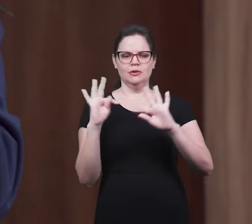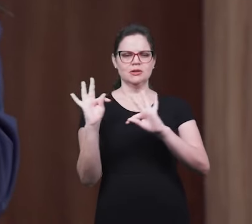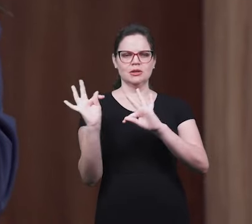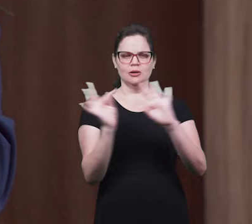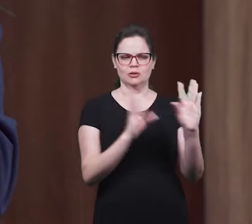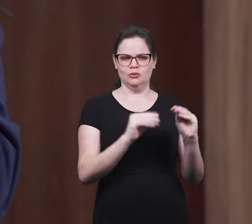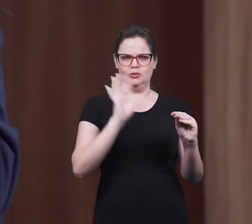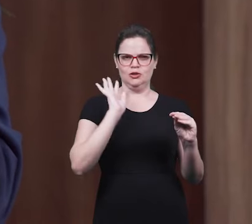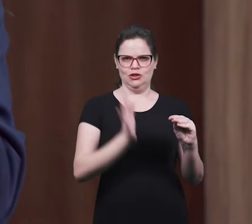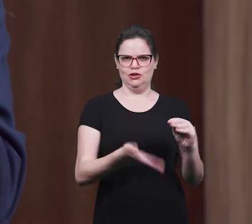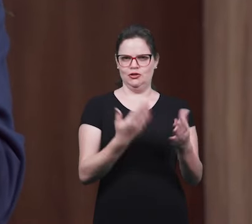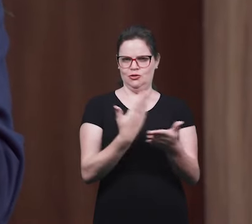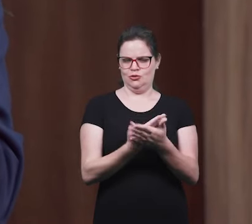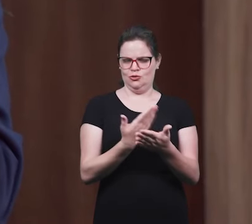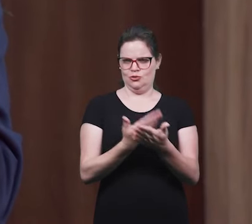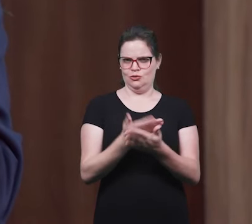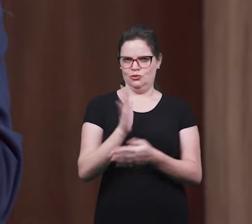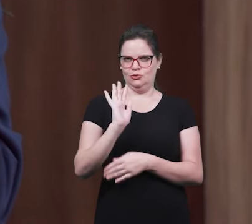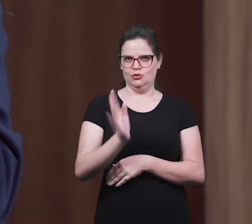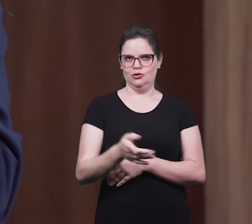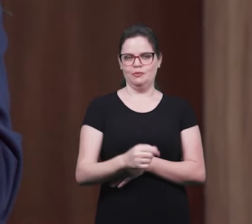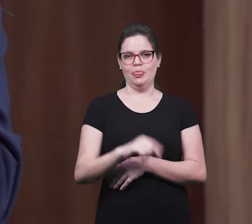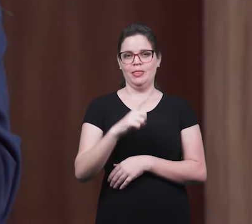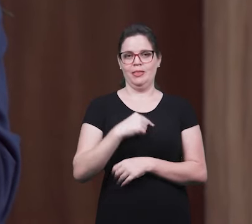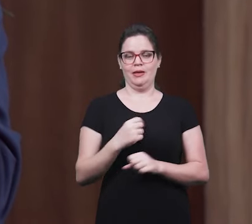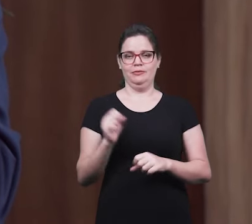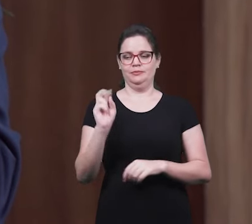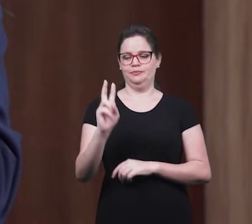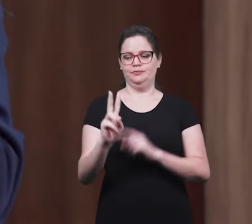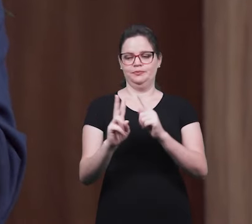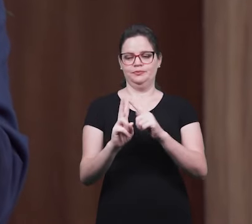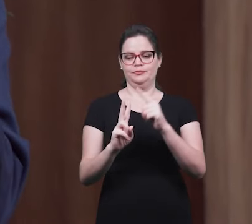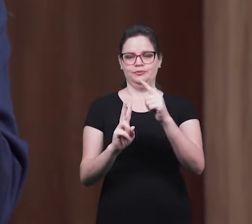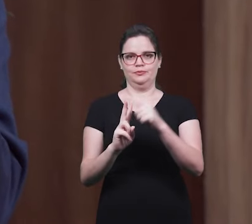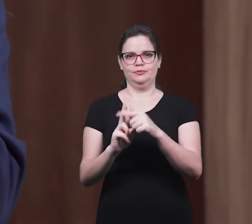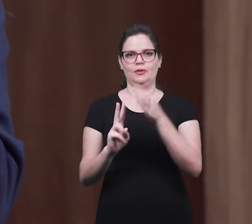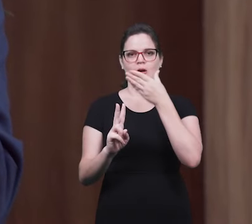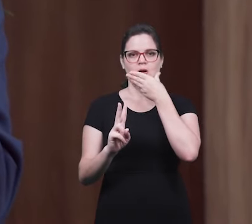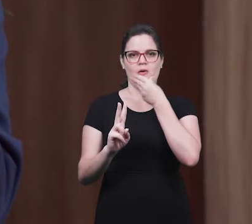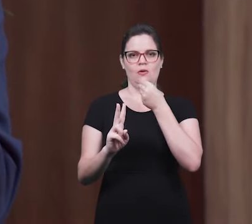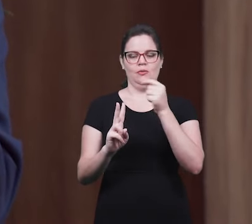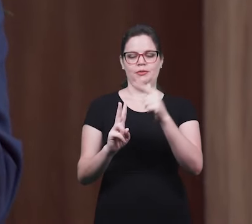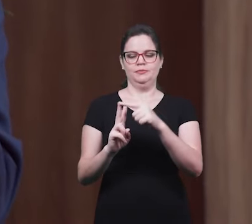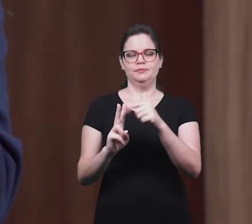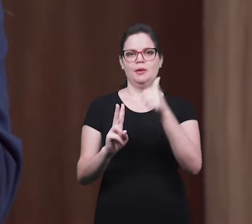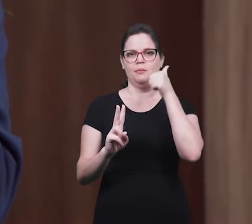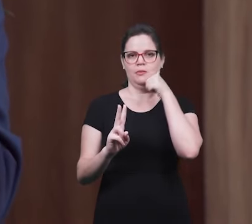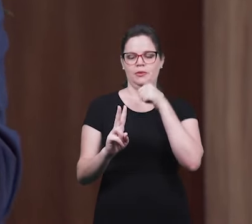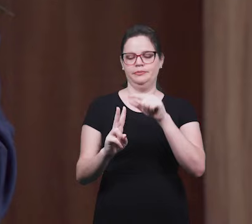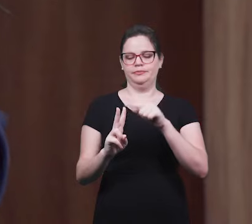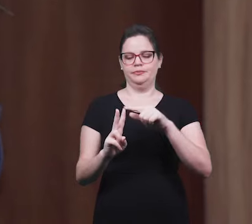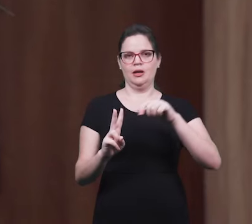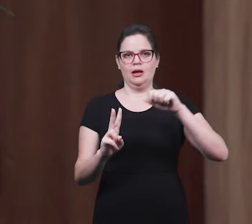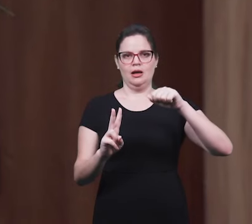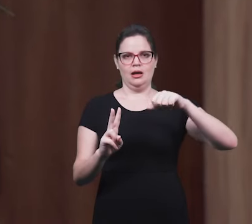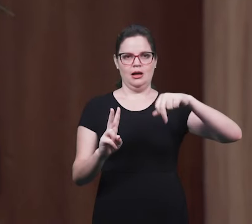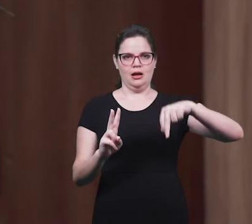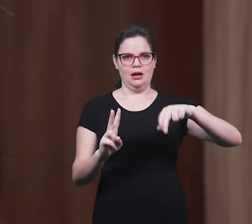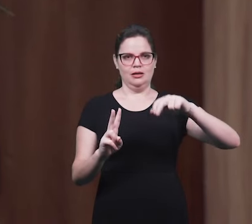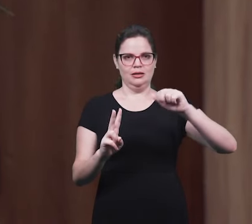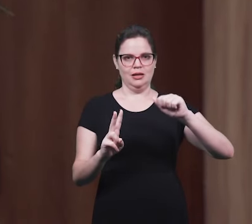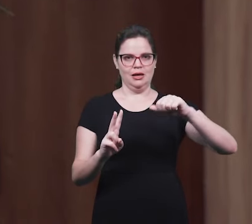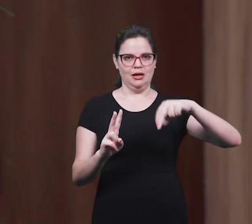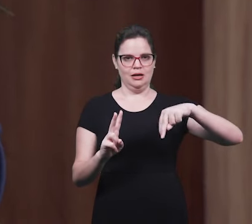que nós já estamos falando, que foi um casal, Ananias e Safira, está aqui no